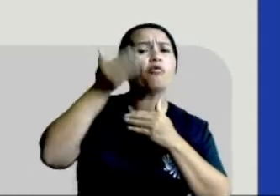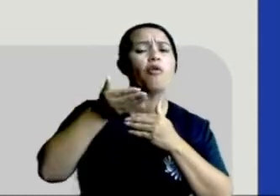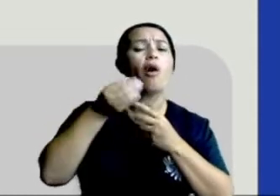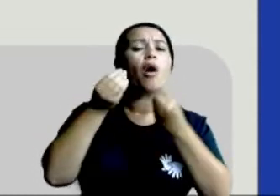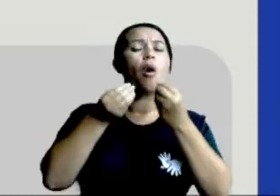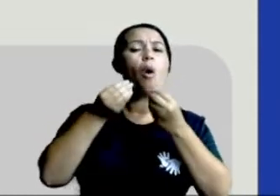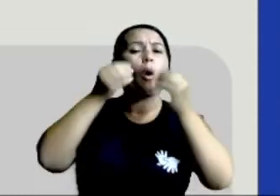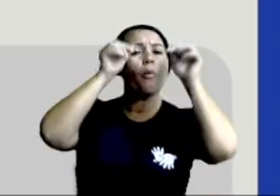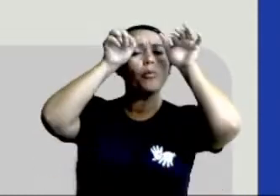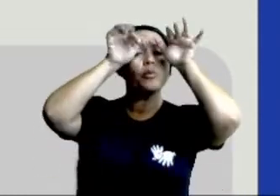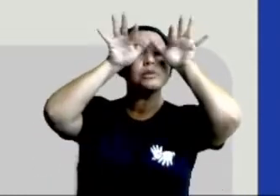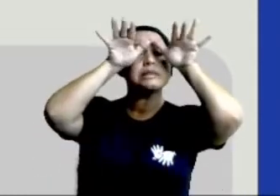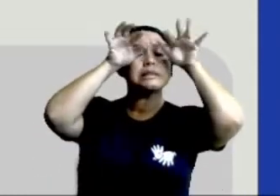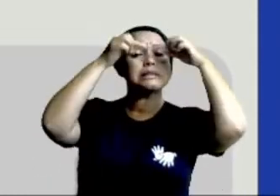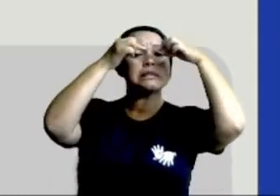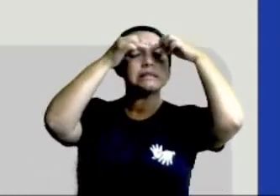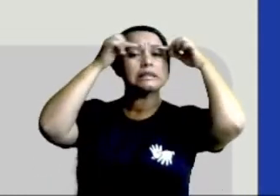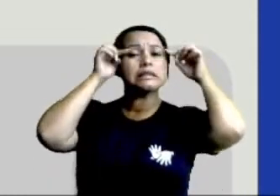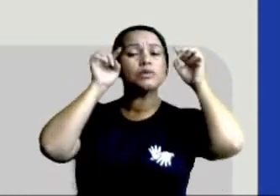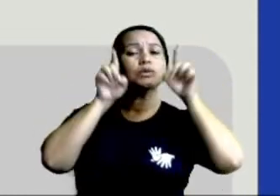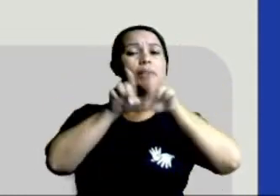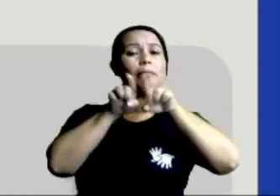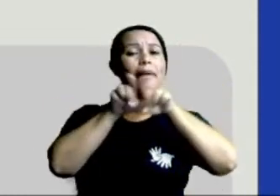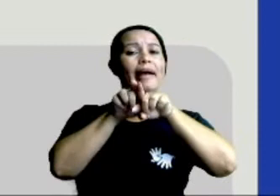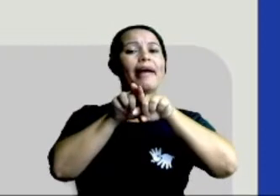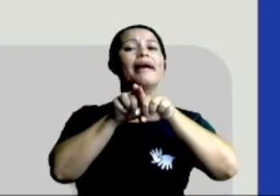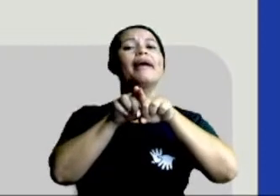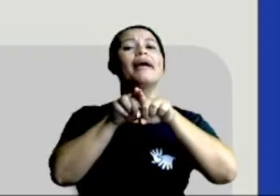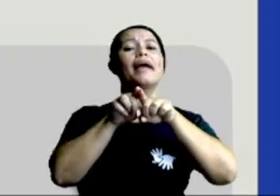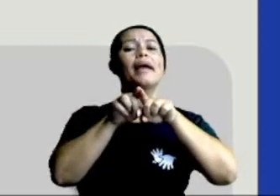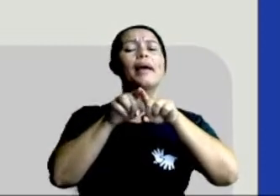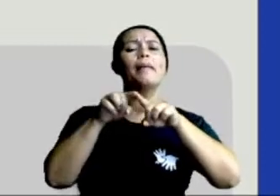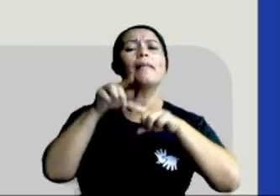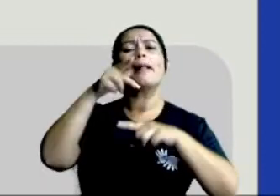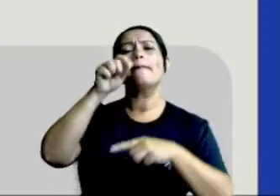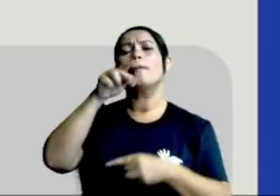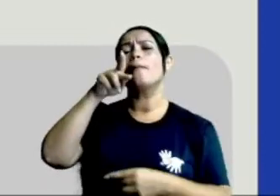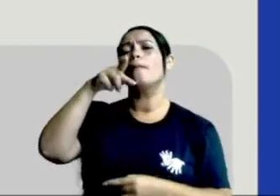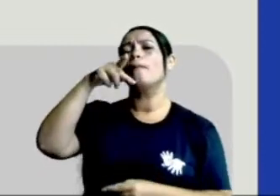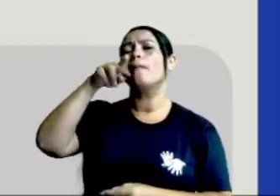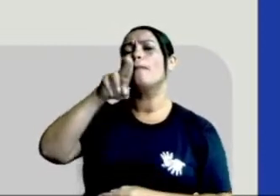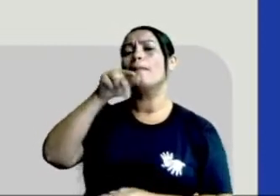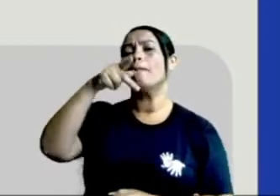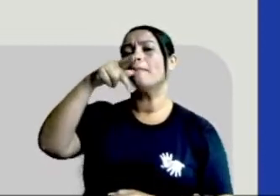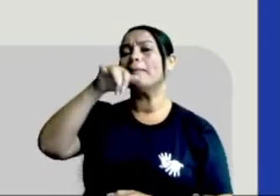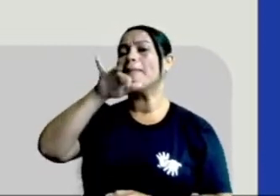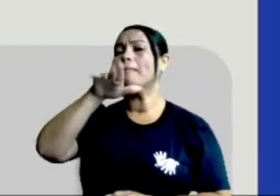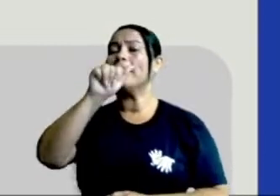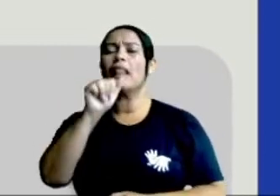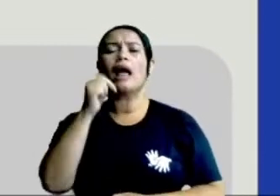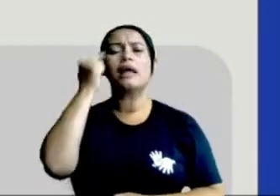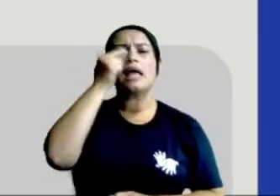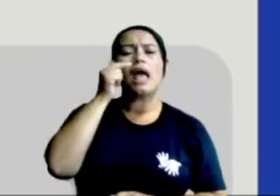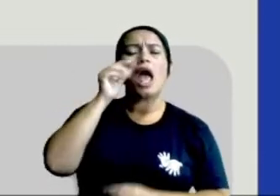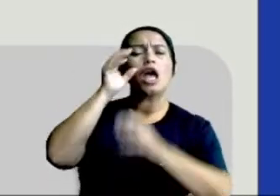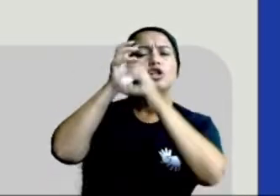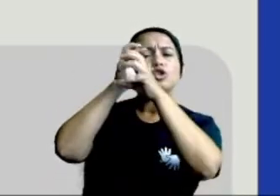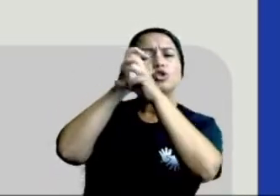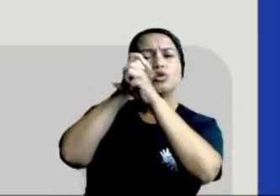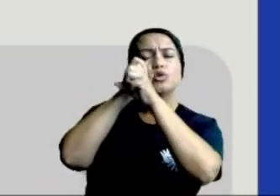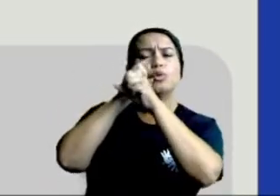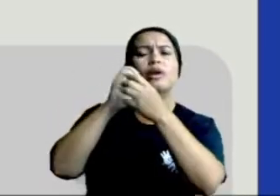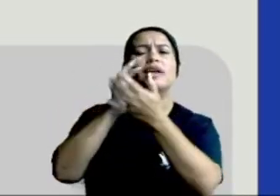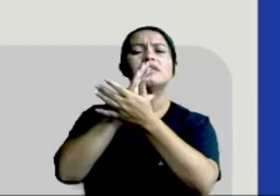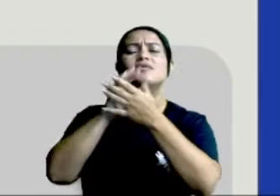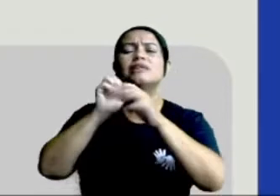pelos cílios, pelas pálpebras, pela pupila, que é essa região escura, que ela é transparente, né,